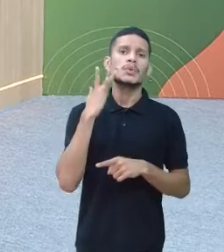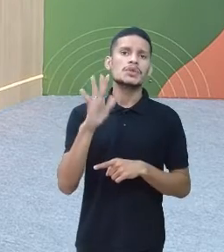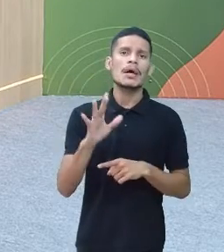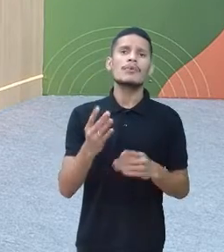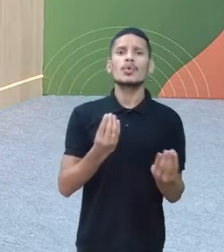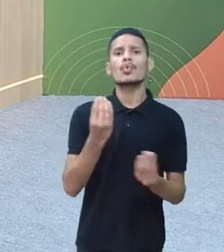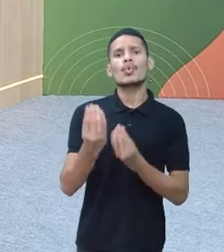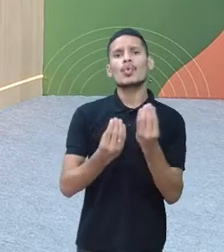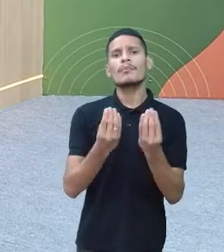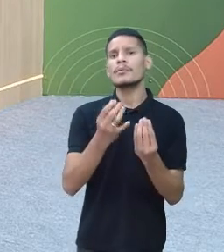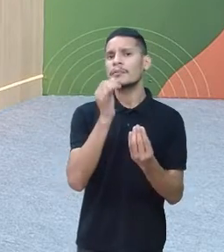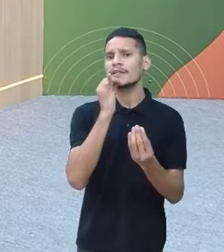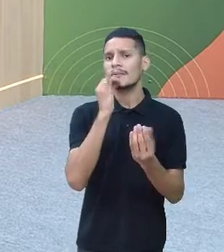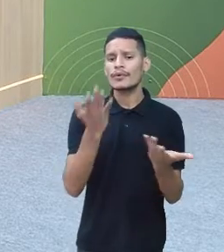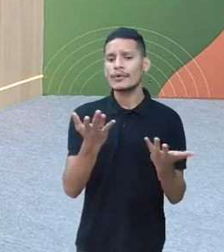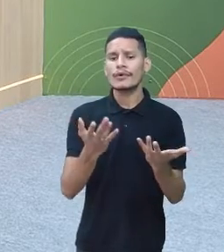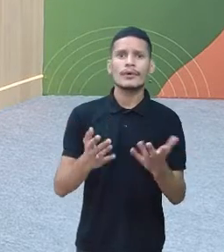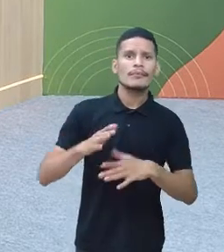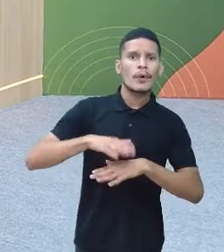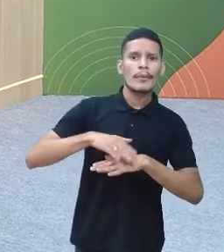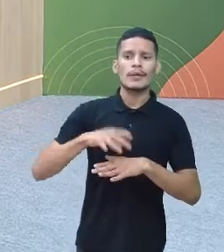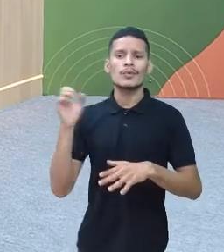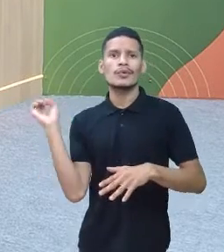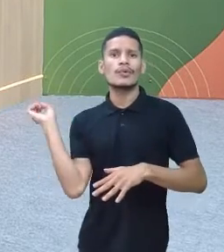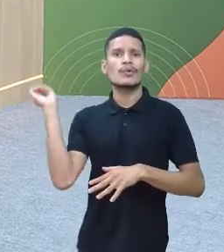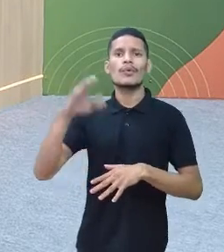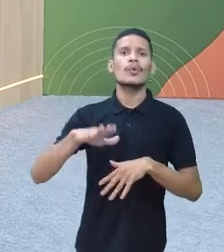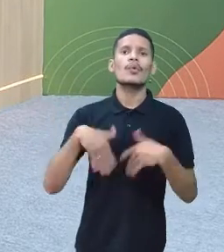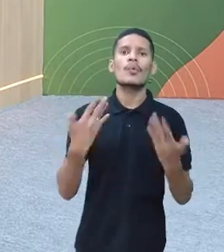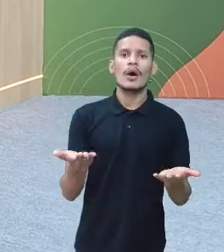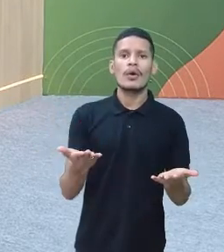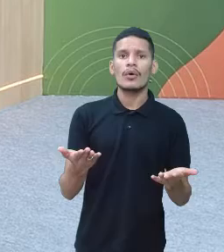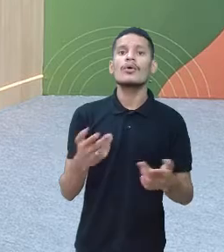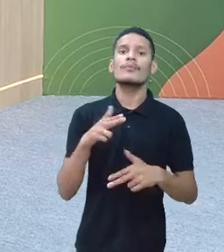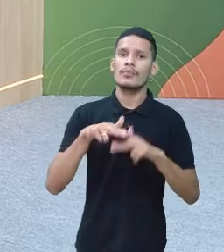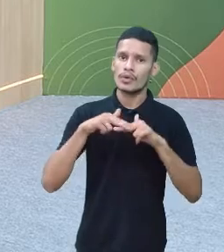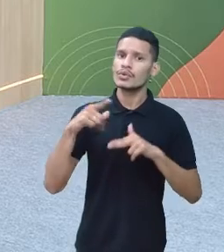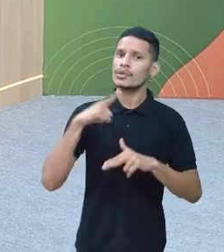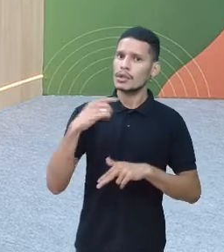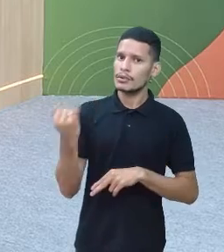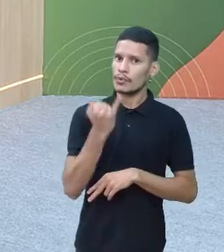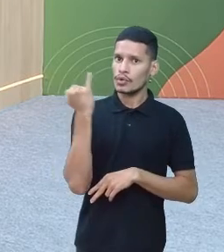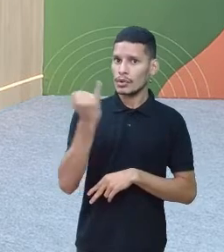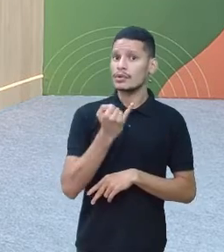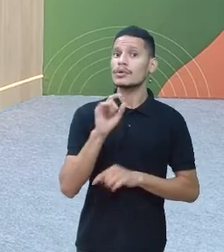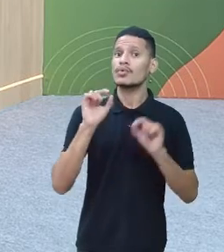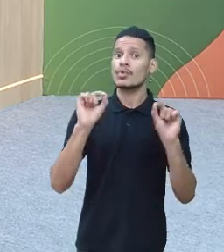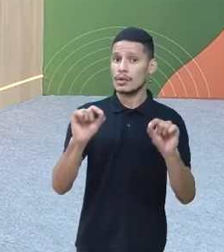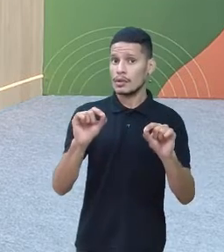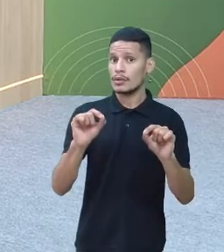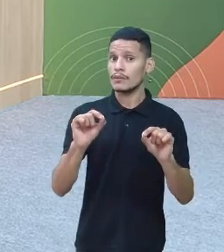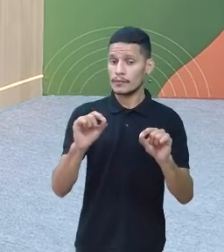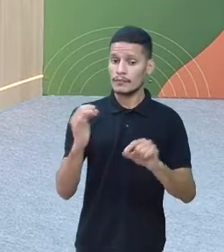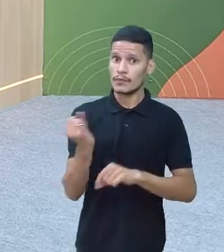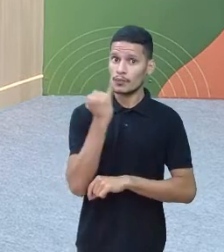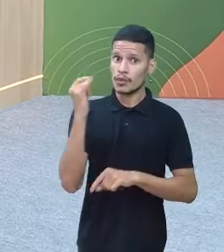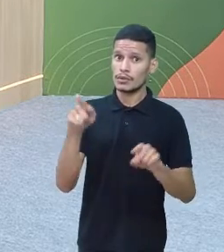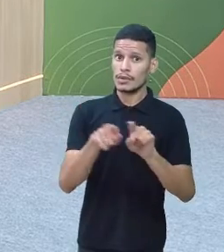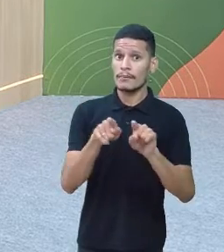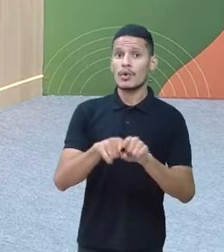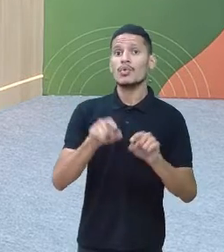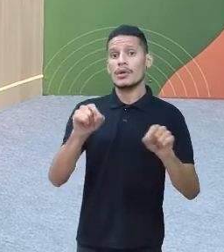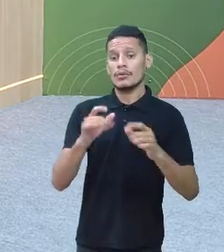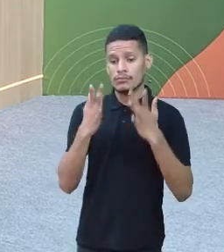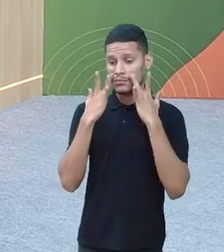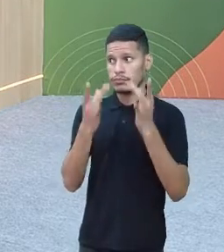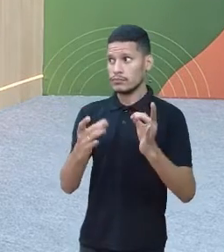de onde ele vai chutar, qual a direção, entende? Por isso que é extremamente importante. E é muito importante também a atenção